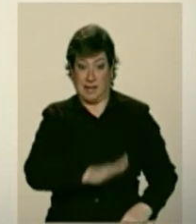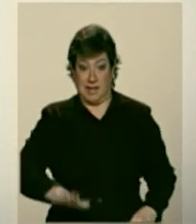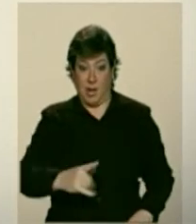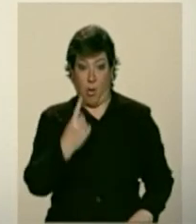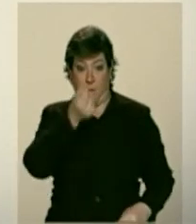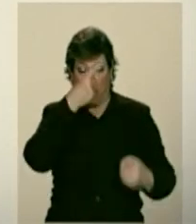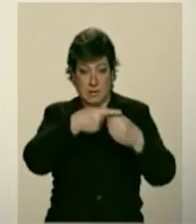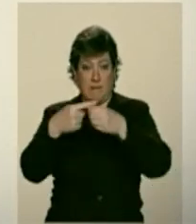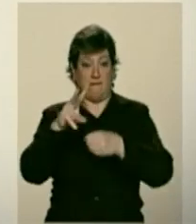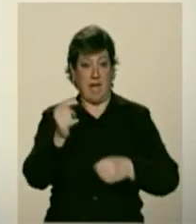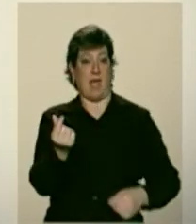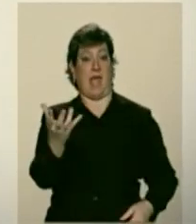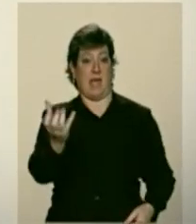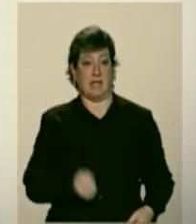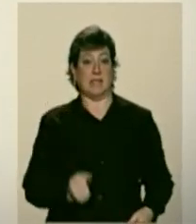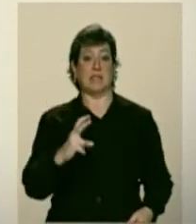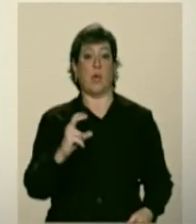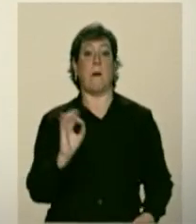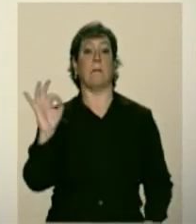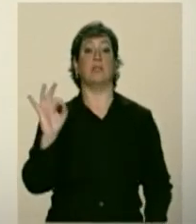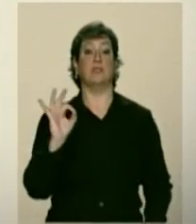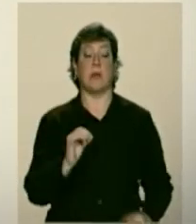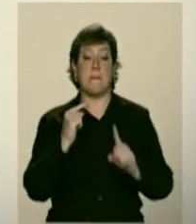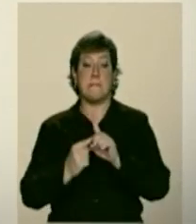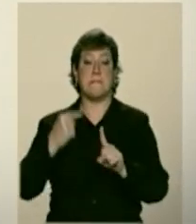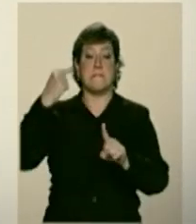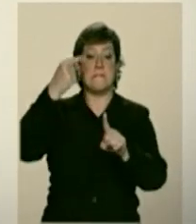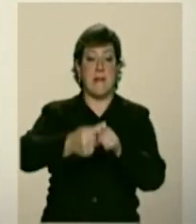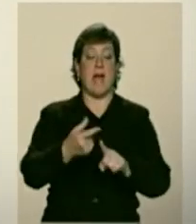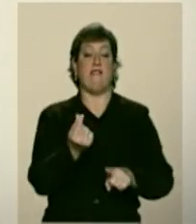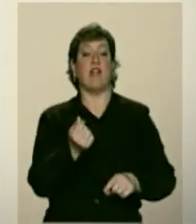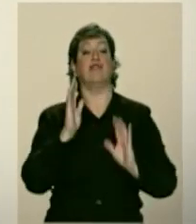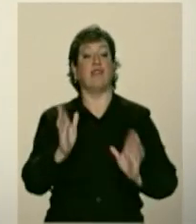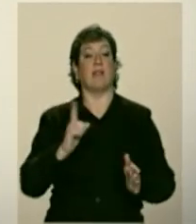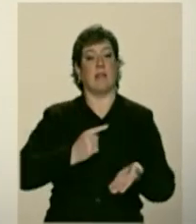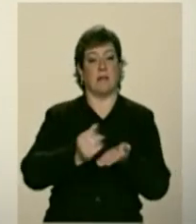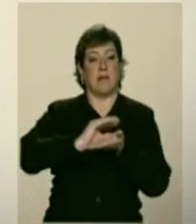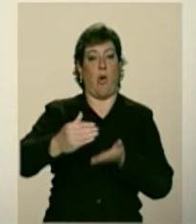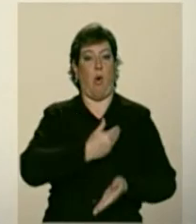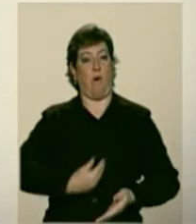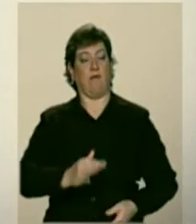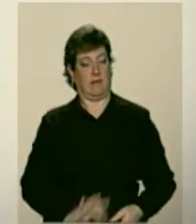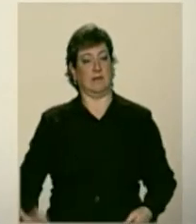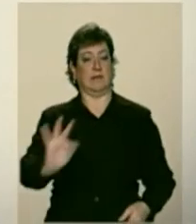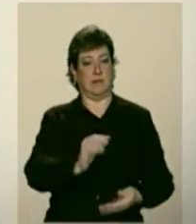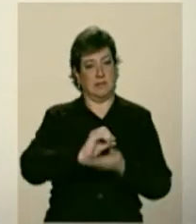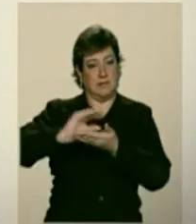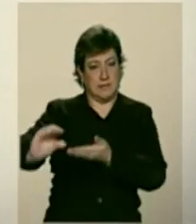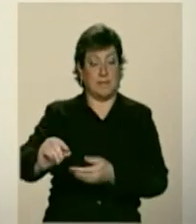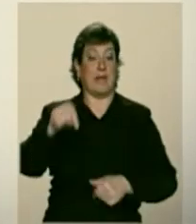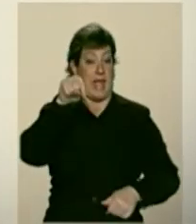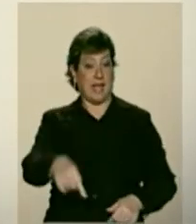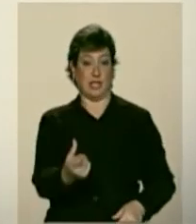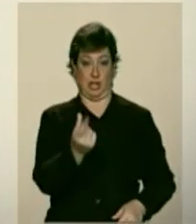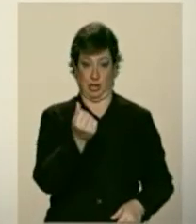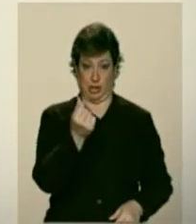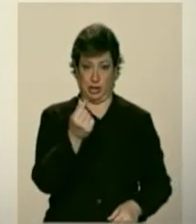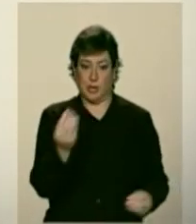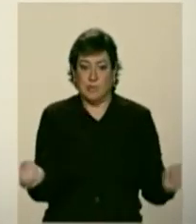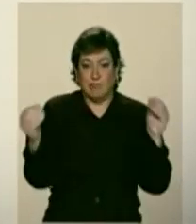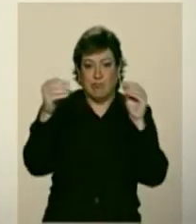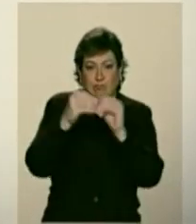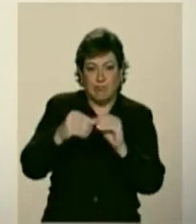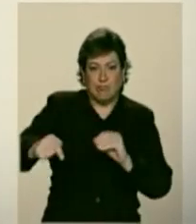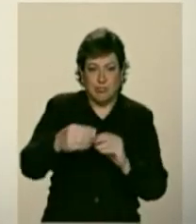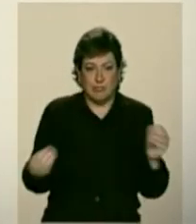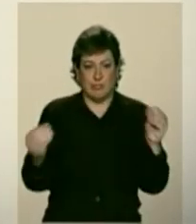receber 50% a mais do valor que já é repassado pelo governo federal. Com esse dinheiro extra, a